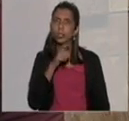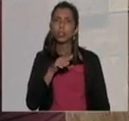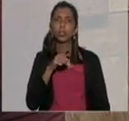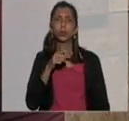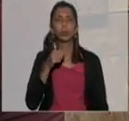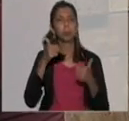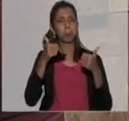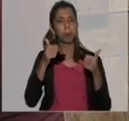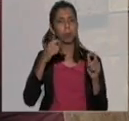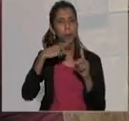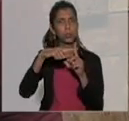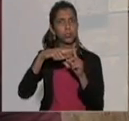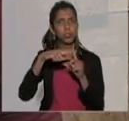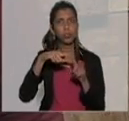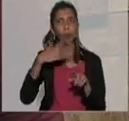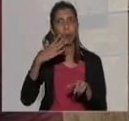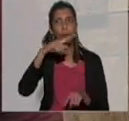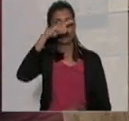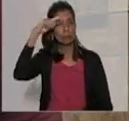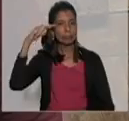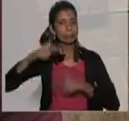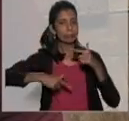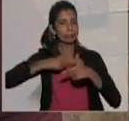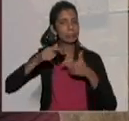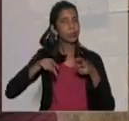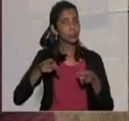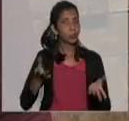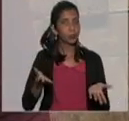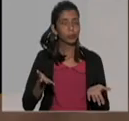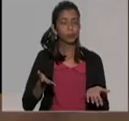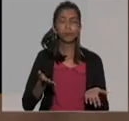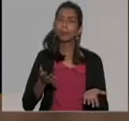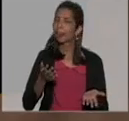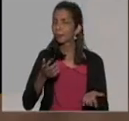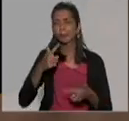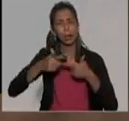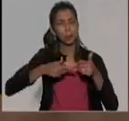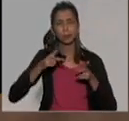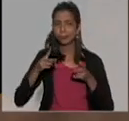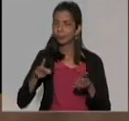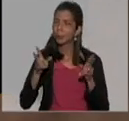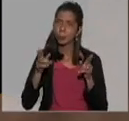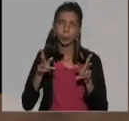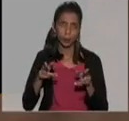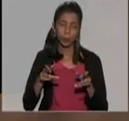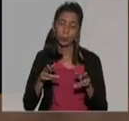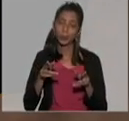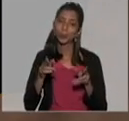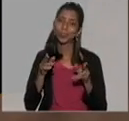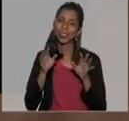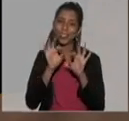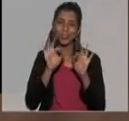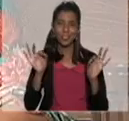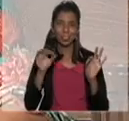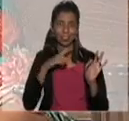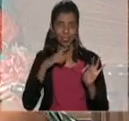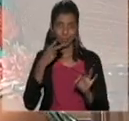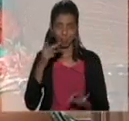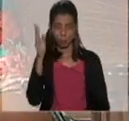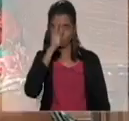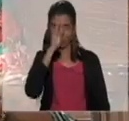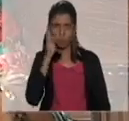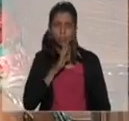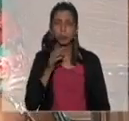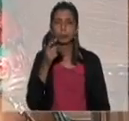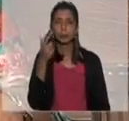muitas consequências positivas mesmo ou a relação continua igualzinha não a relação continua igualzinha aqui se diz uma frase que eu acho perfeita que no